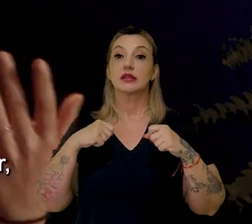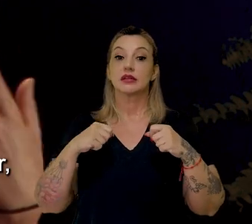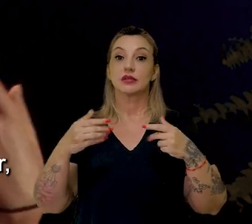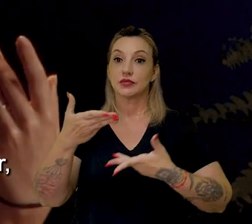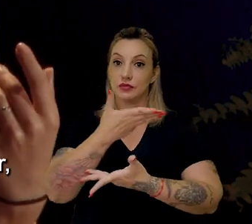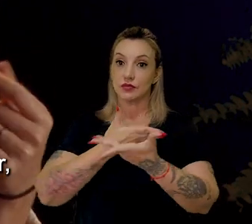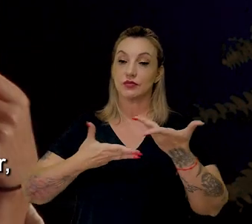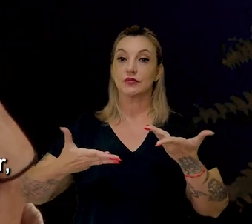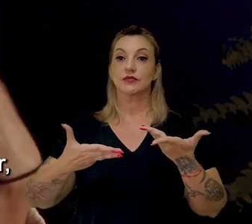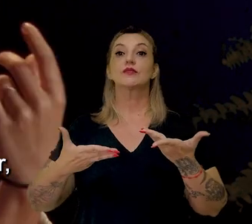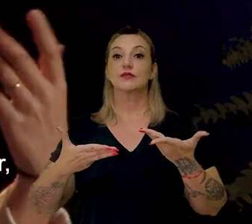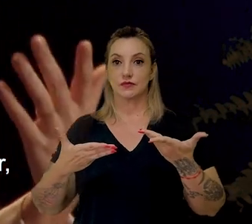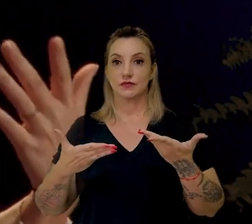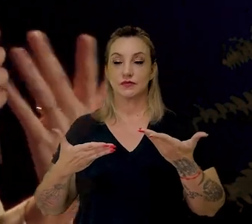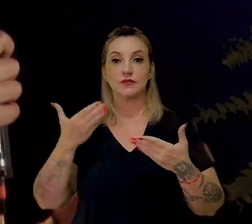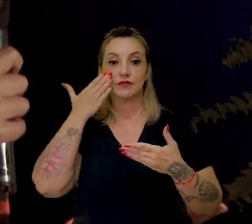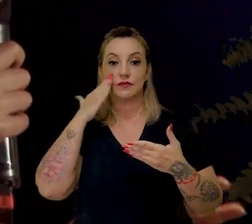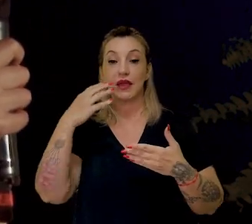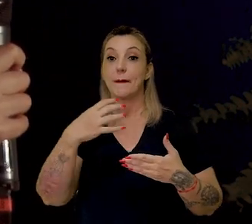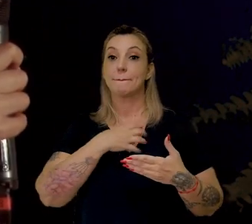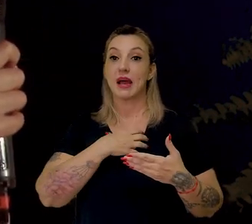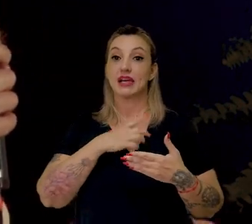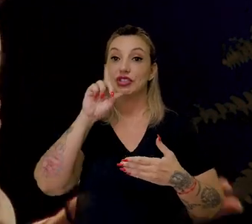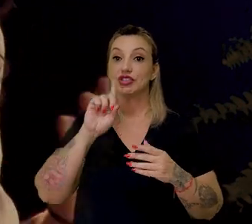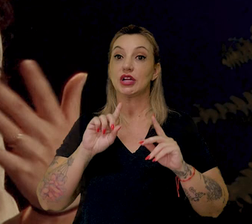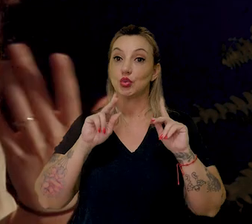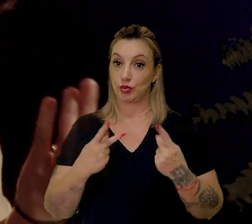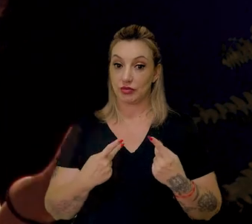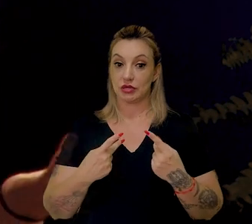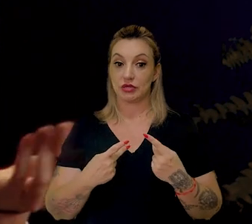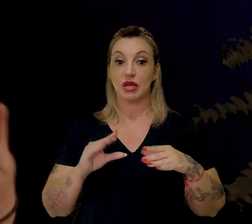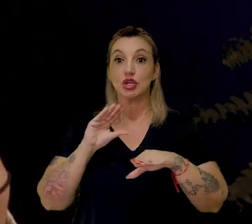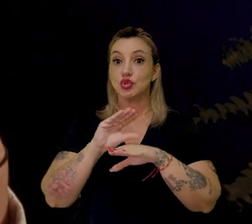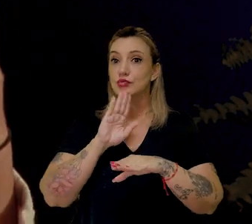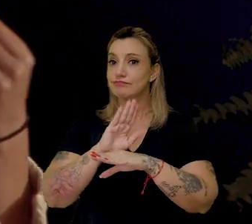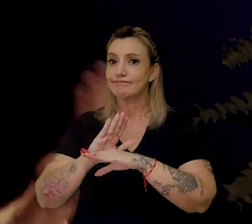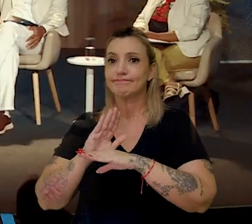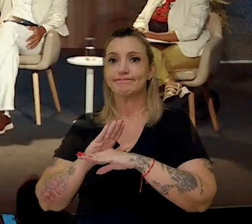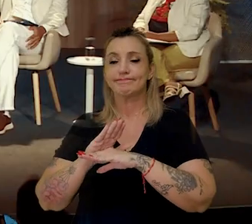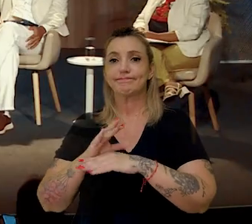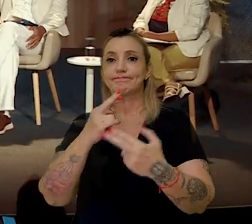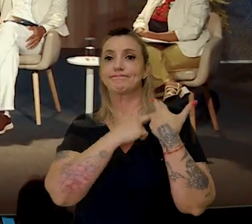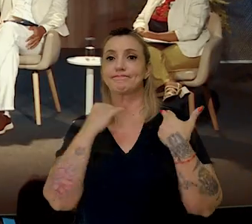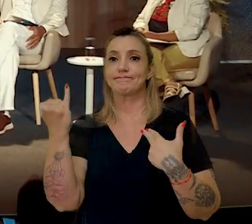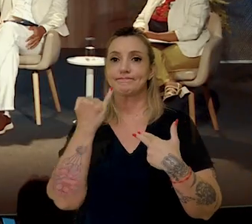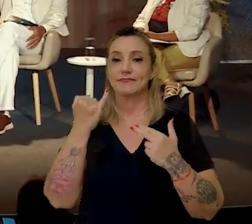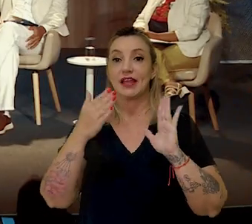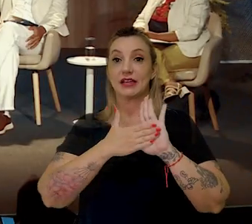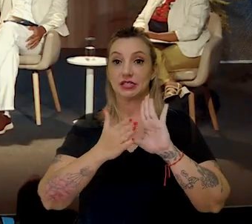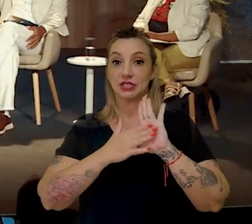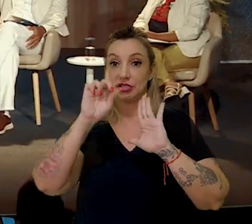conversar precisa precisa entender dos impactos de direitos humanos a área de suprimentos tem um papel essencial na agenda de direitos